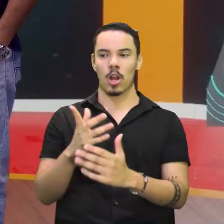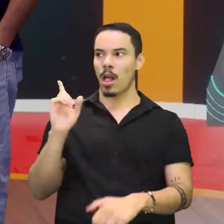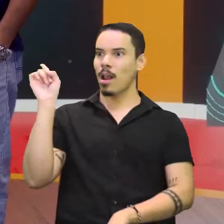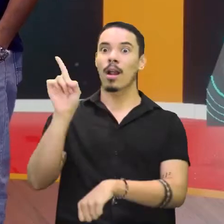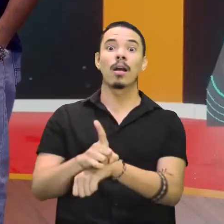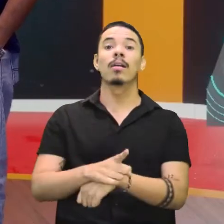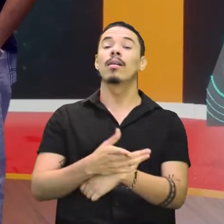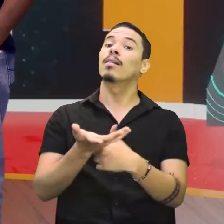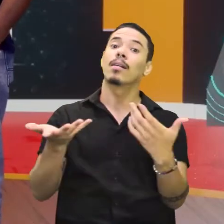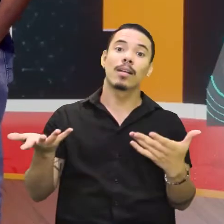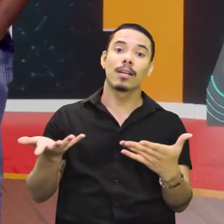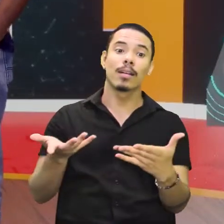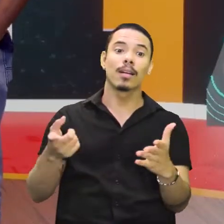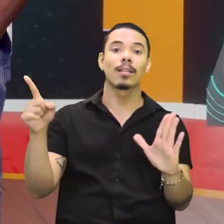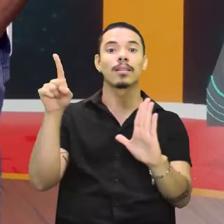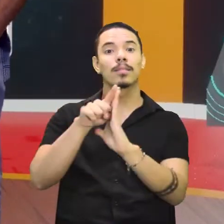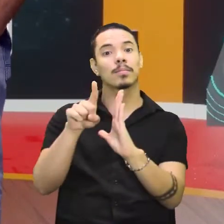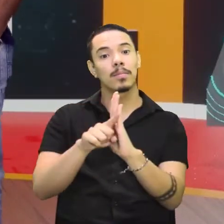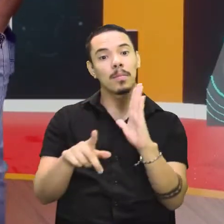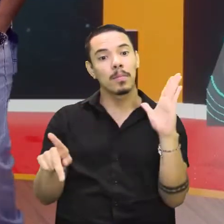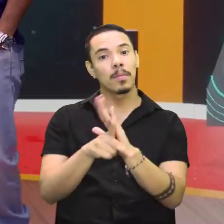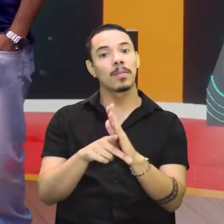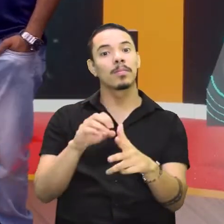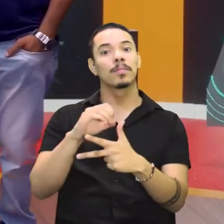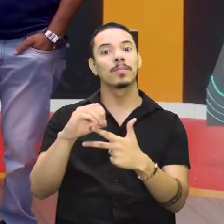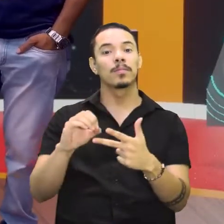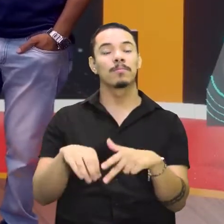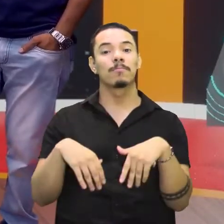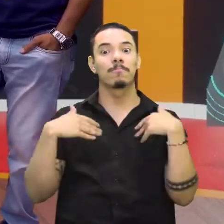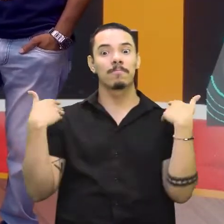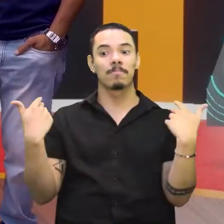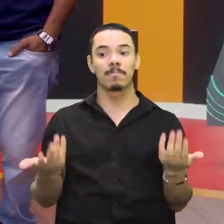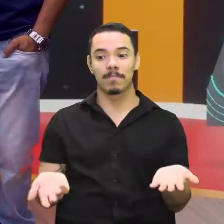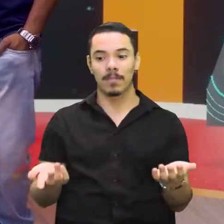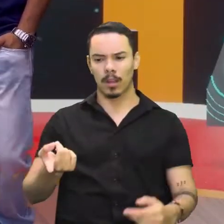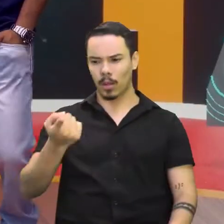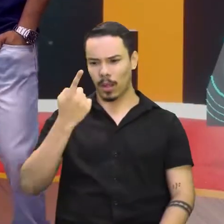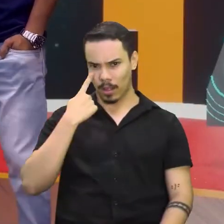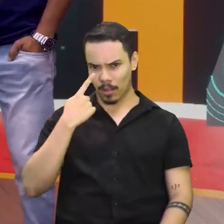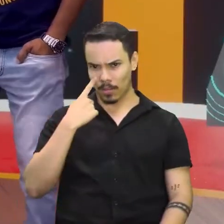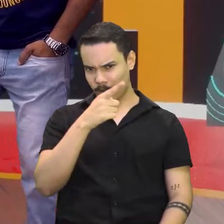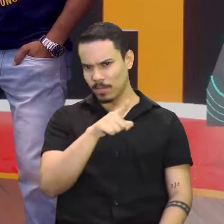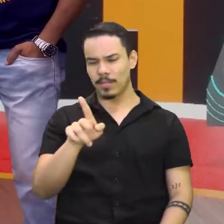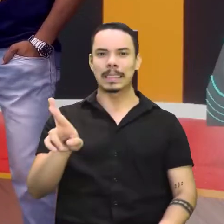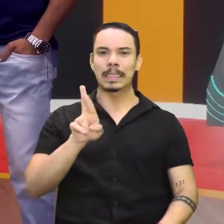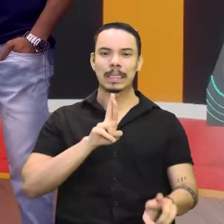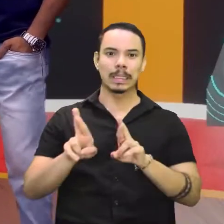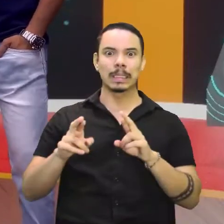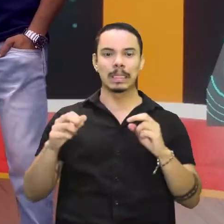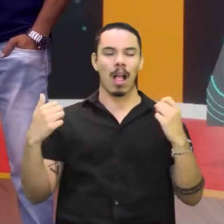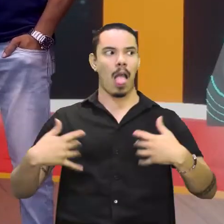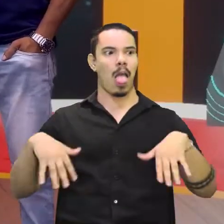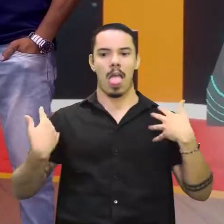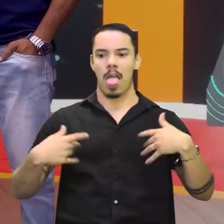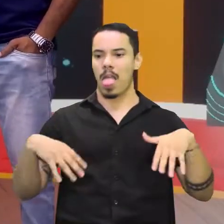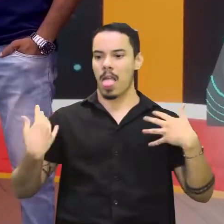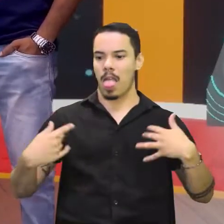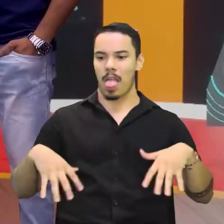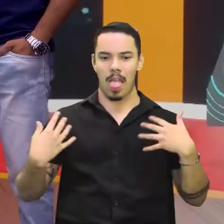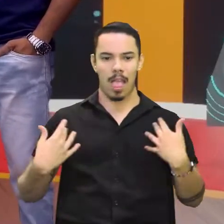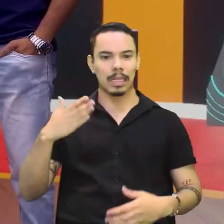aí, cadê as questões do Enem? Nossa, aí eu quero ver, aí eu quero ver menininho